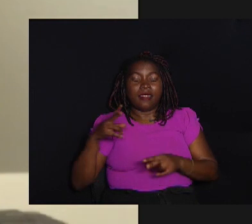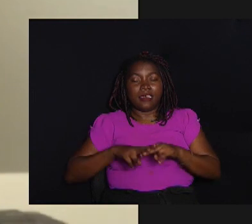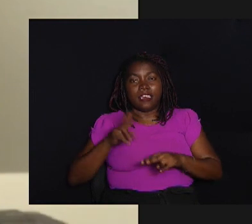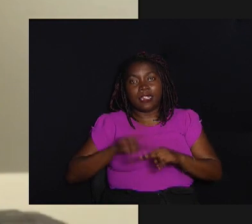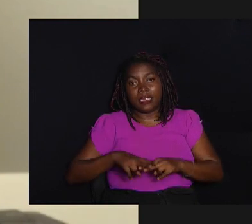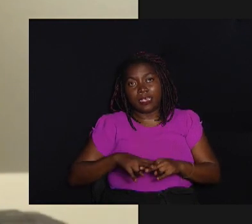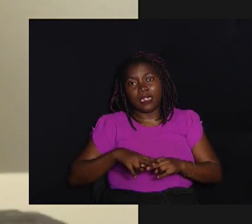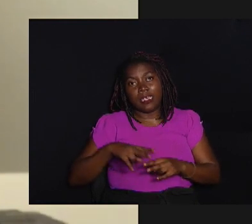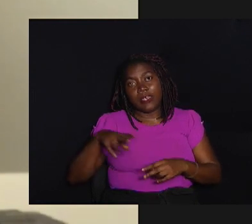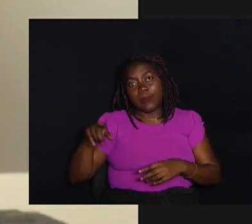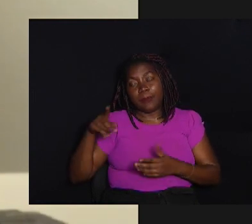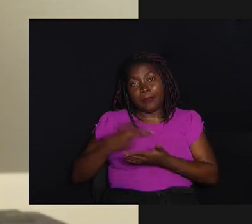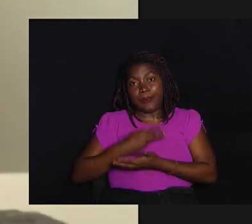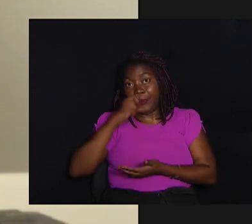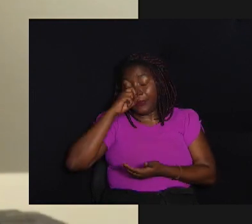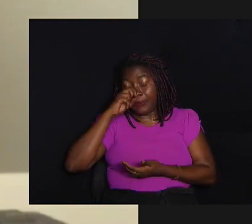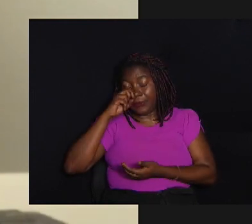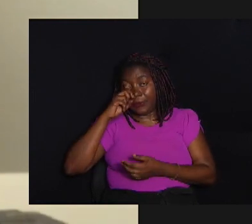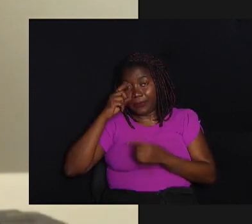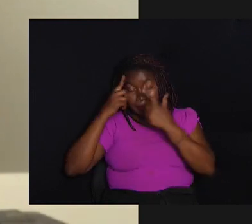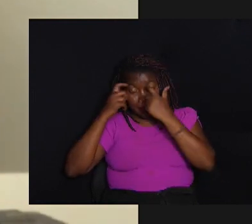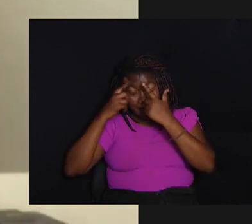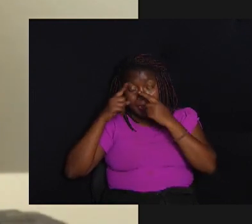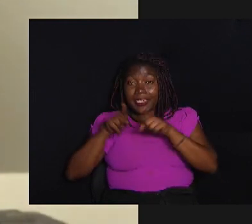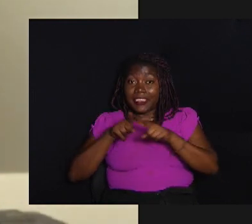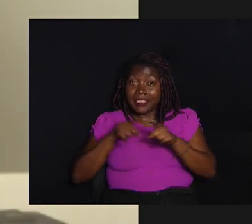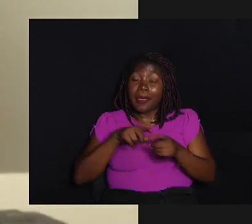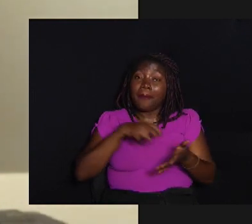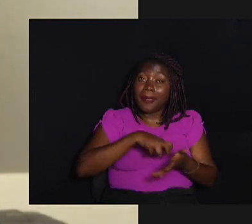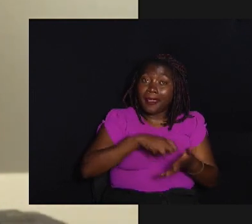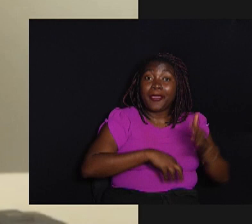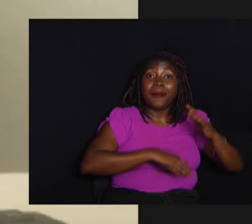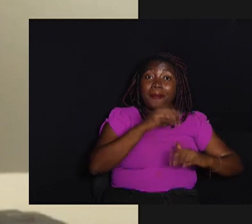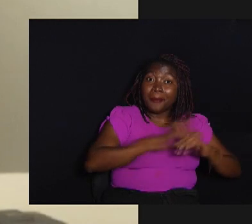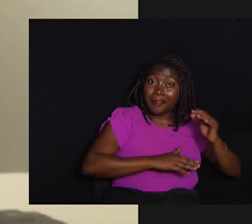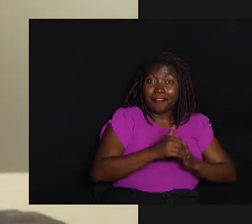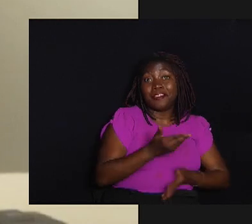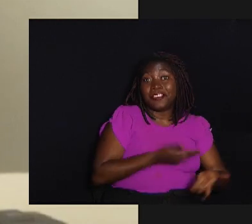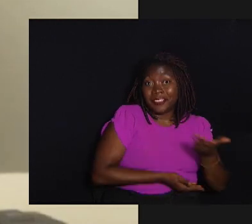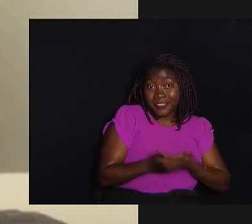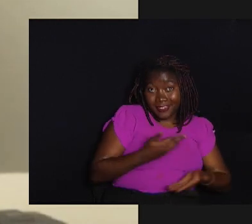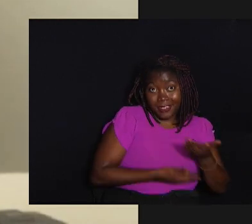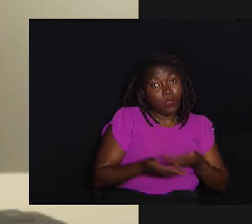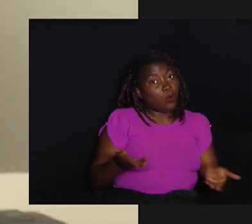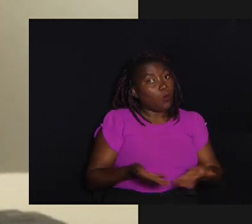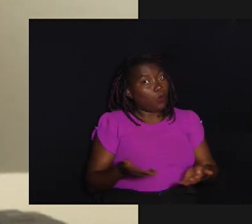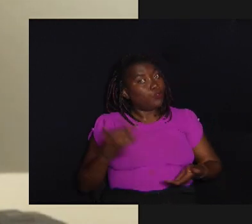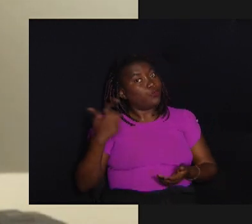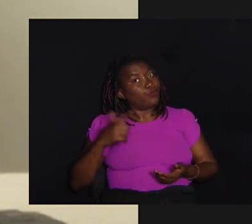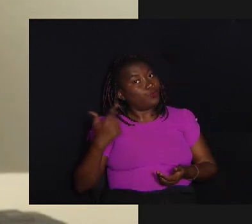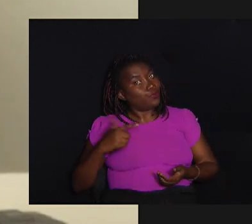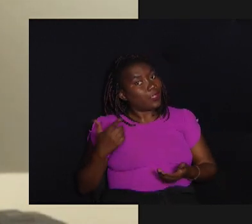e também sanções, punições para os profissionais envolvidos nessa situação. Hoje não se tem